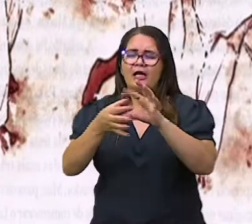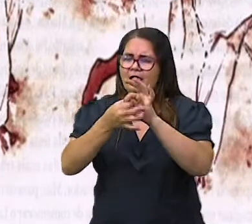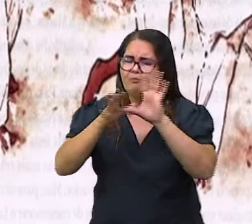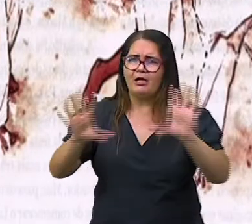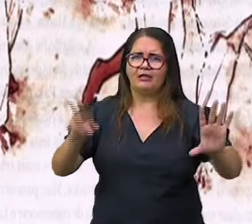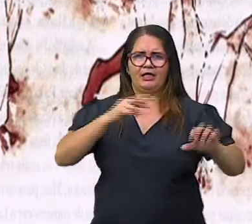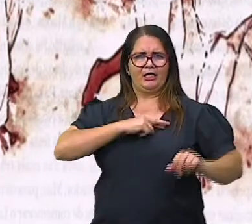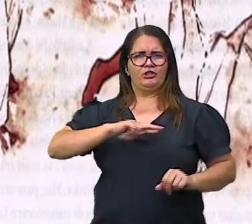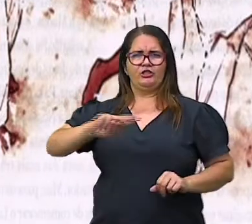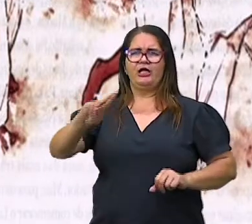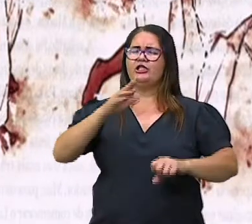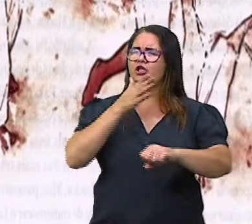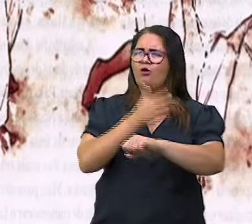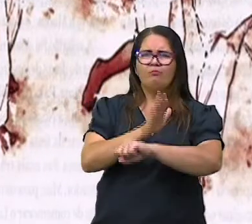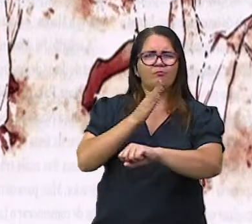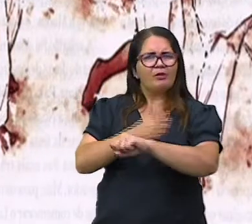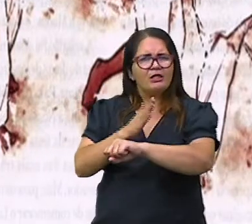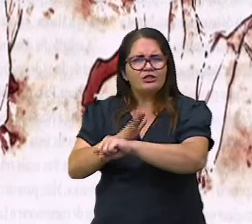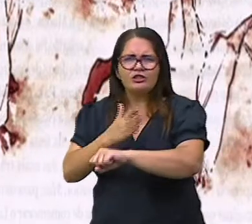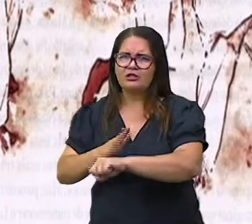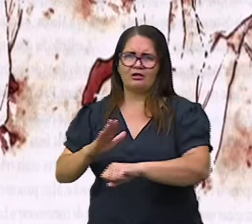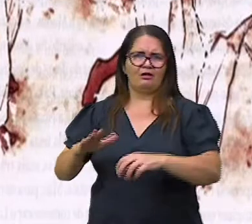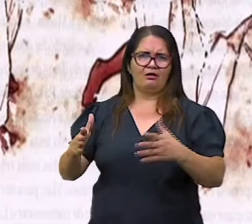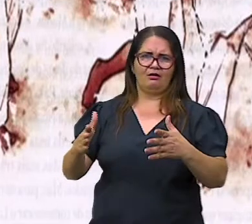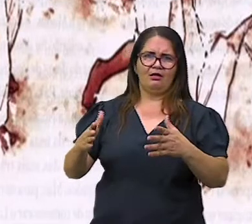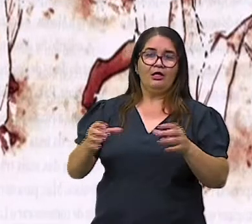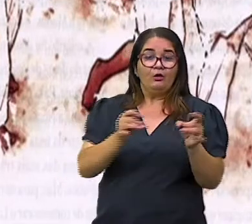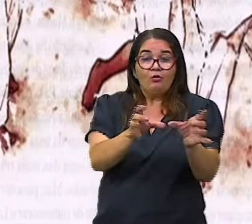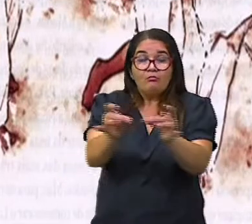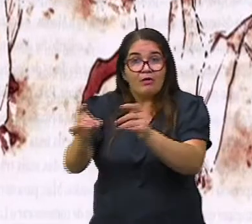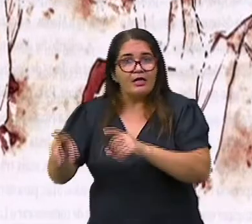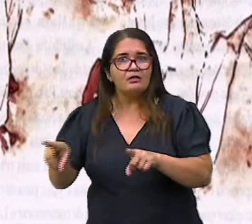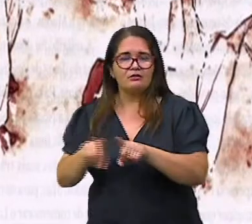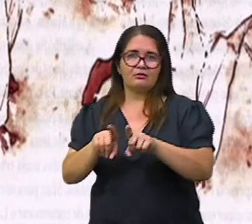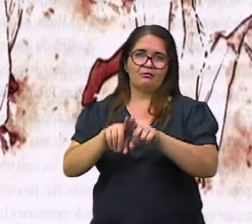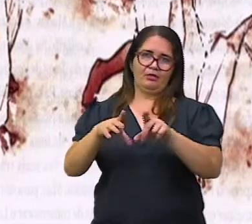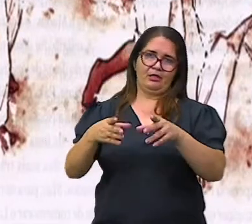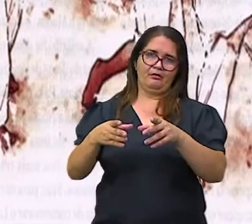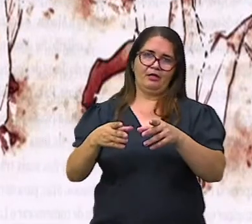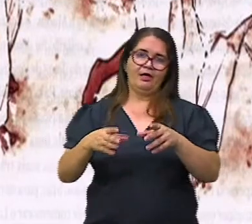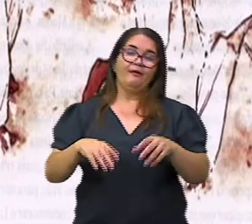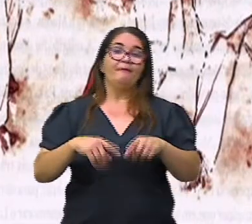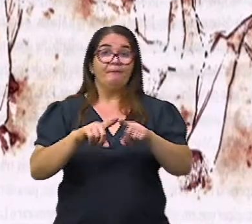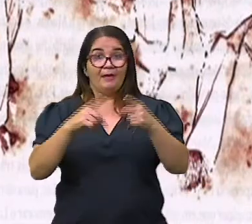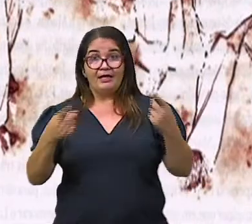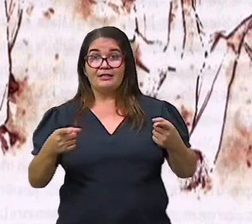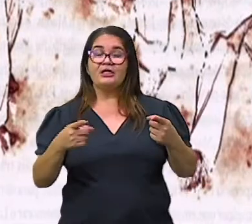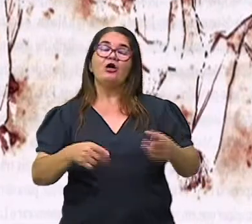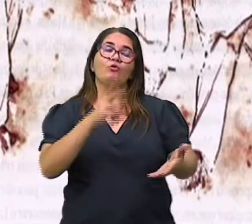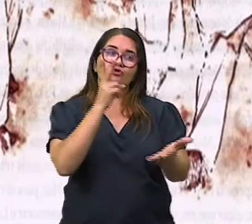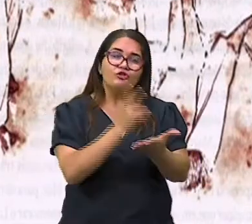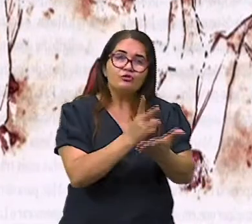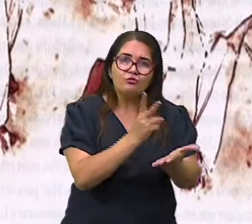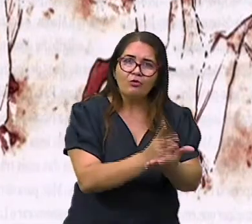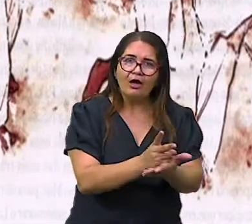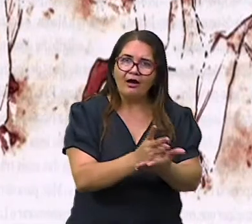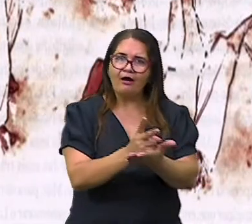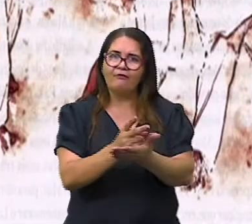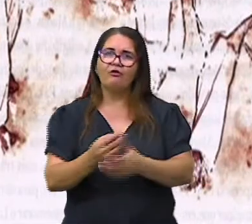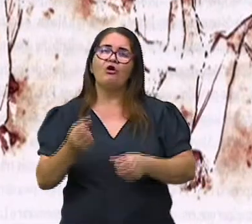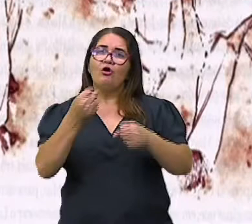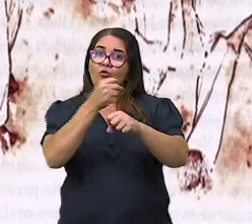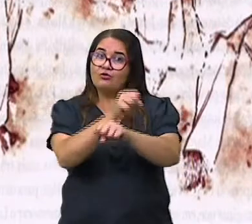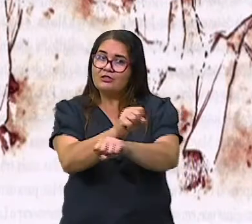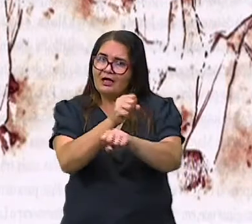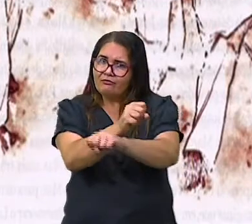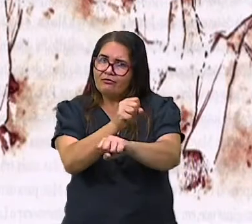conquistar outros locais do Nordeste. Então, eram africanos ou escravos